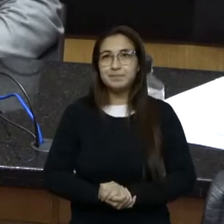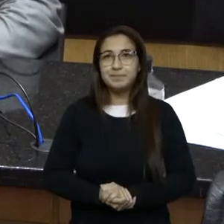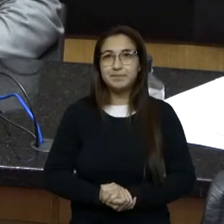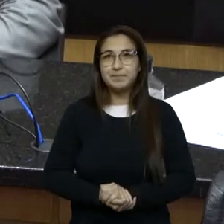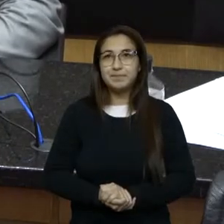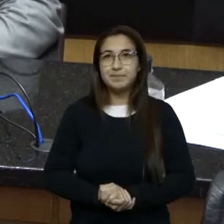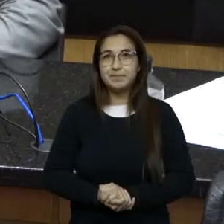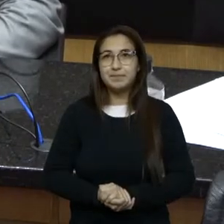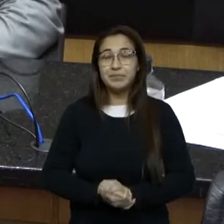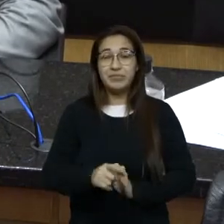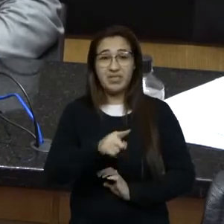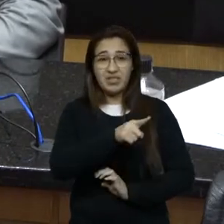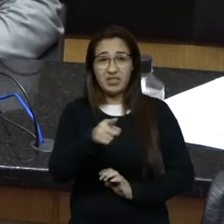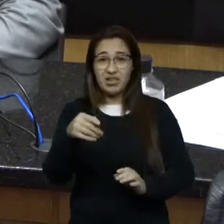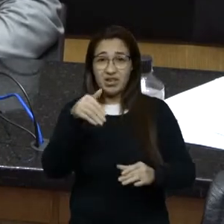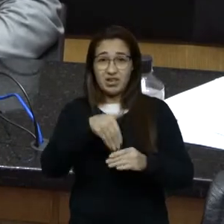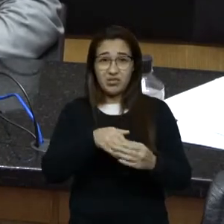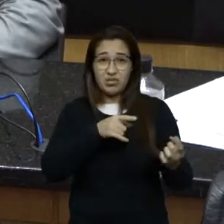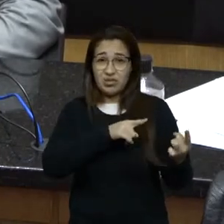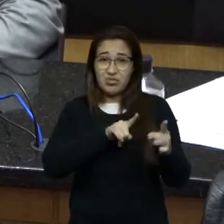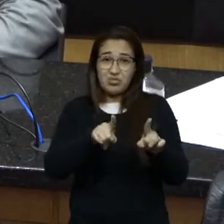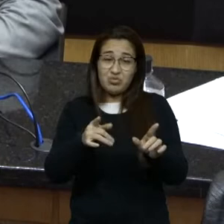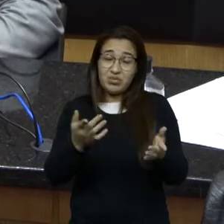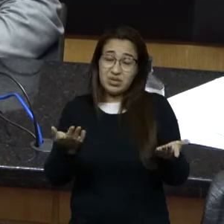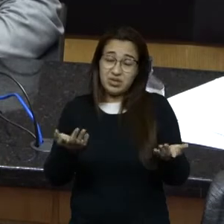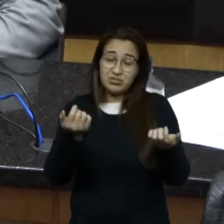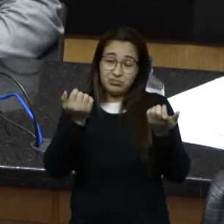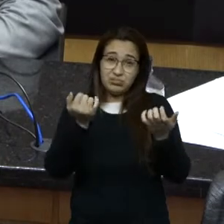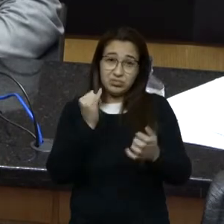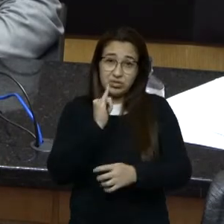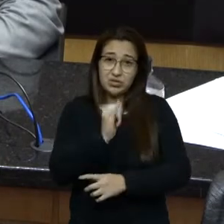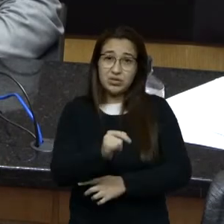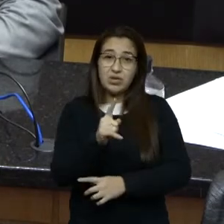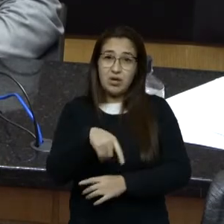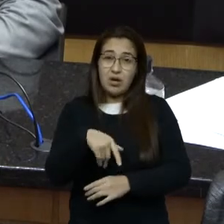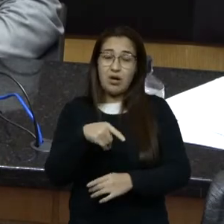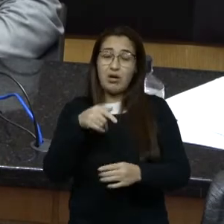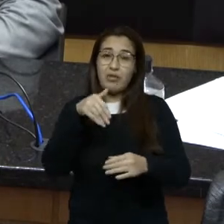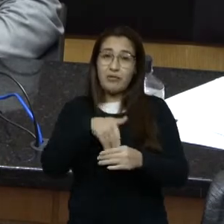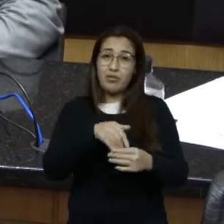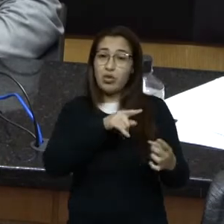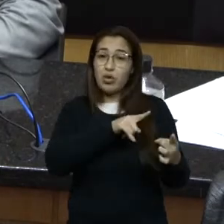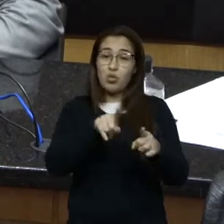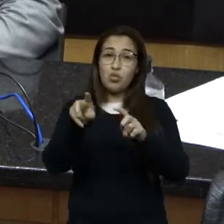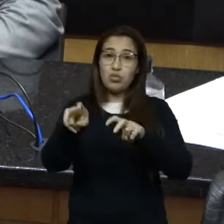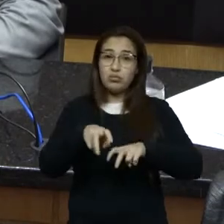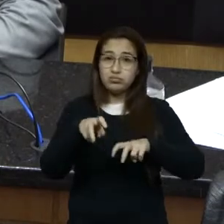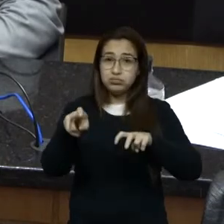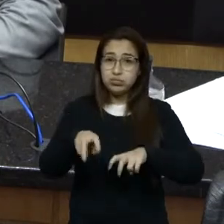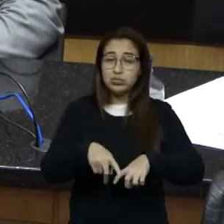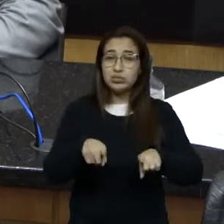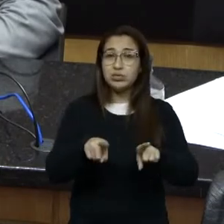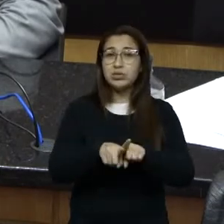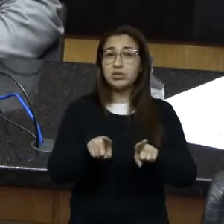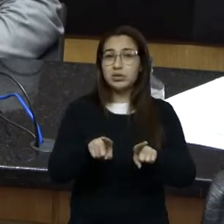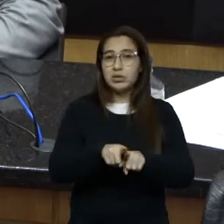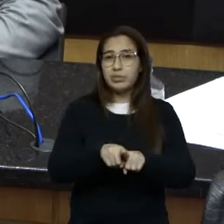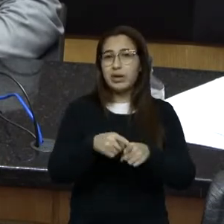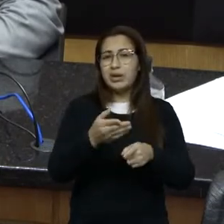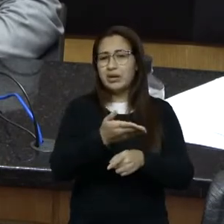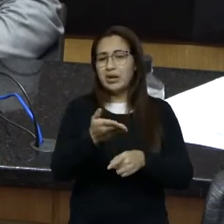Ah e quem Vota contra eu vou me permite dizer é voltar quanto o setor da Avicultura Oxe toda da